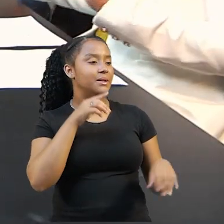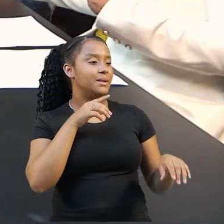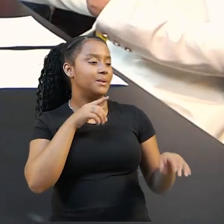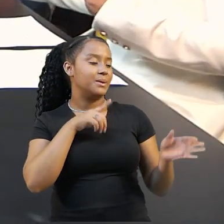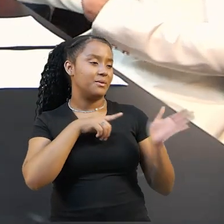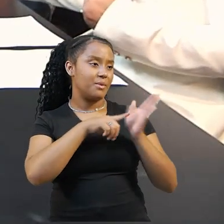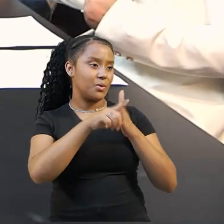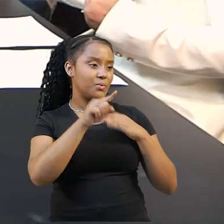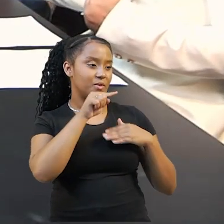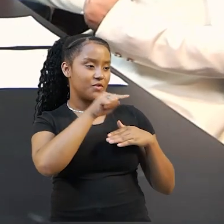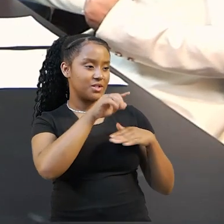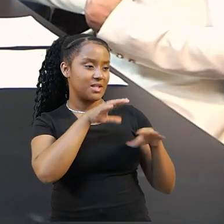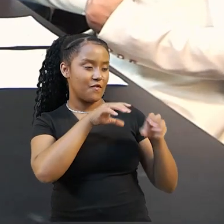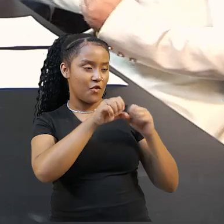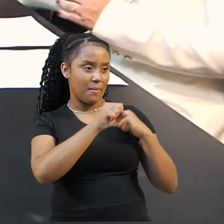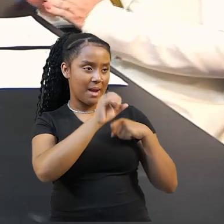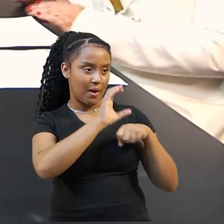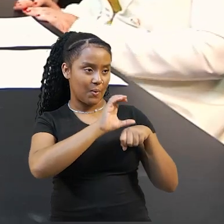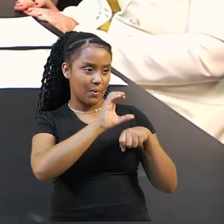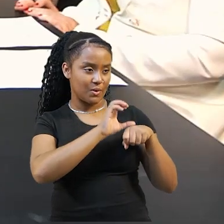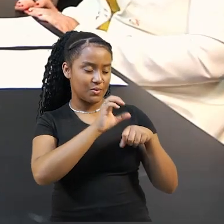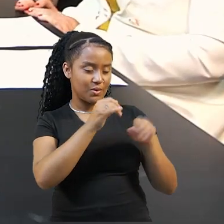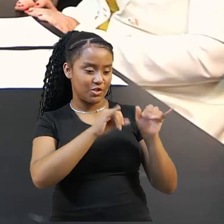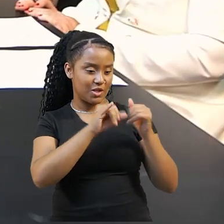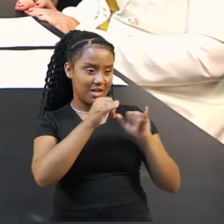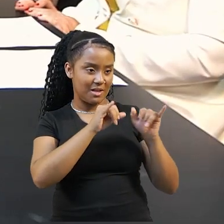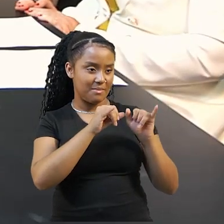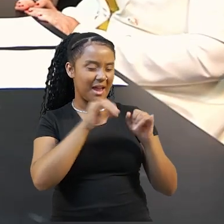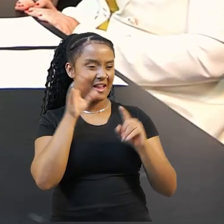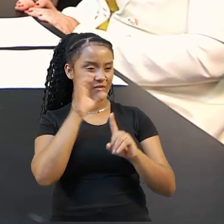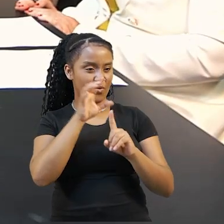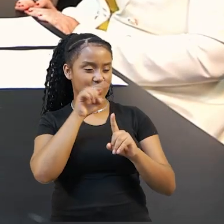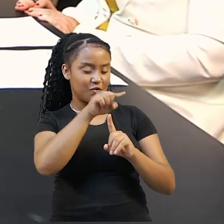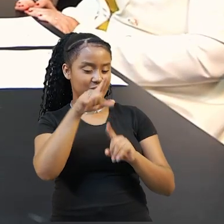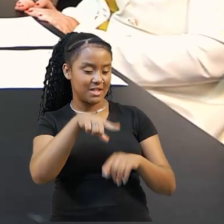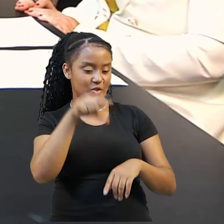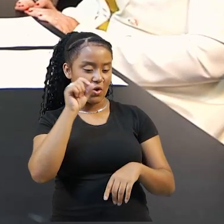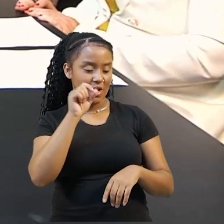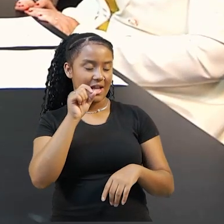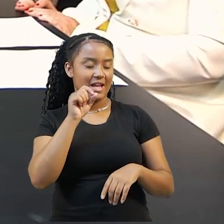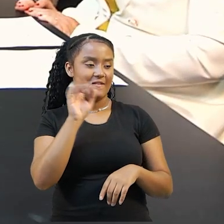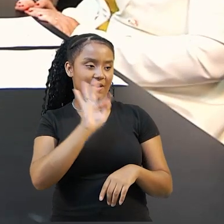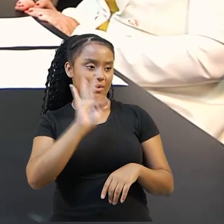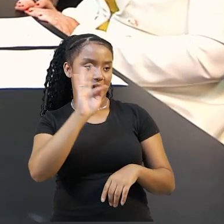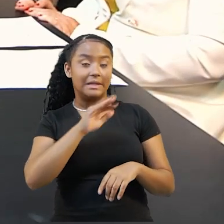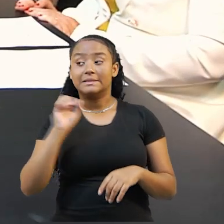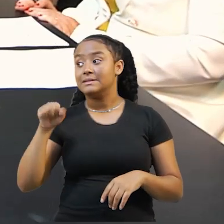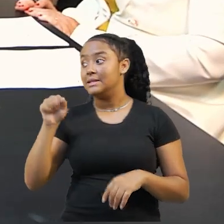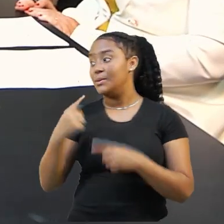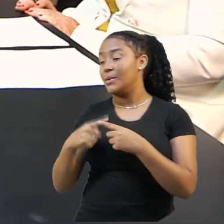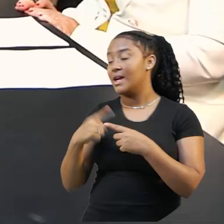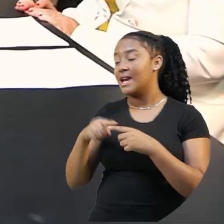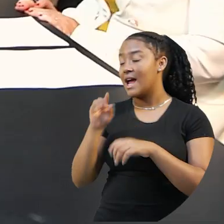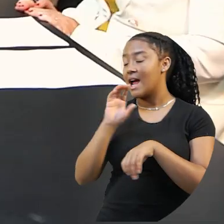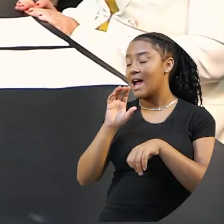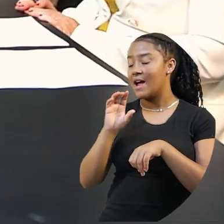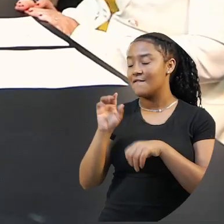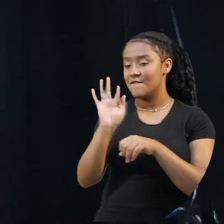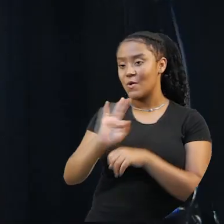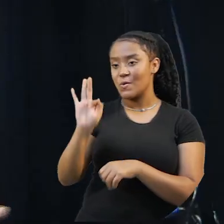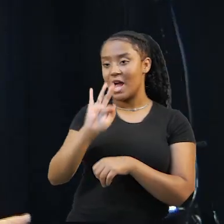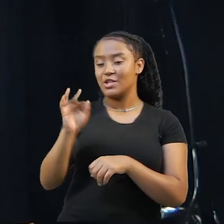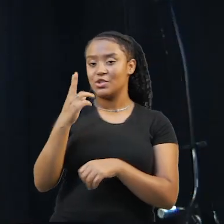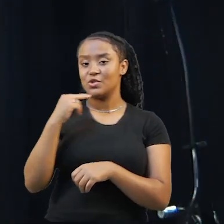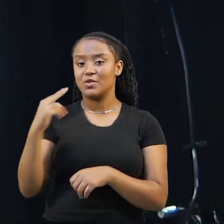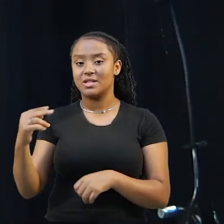tenha influenciado na sua escolha da faculdade? Sim, porque na nutrição tem muita química, tem bioquímica de alimentos, então,